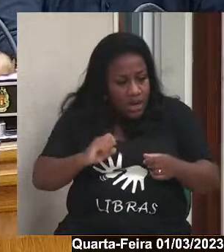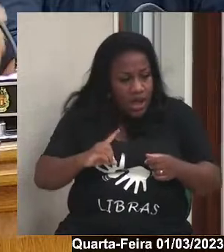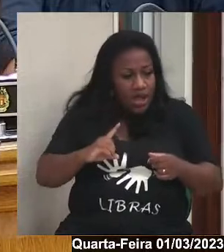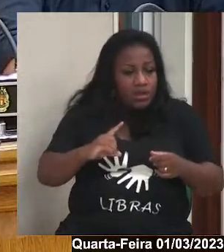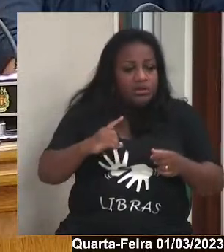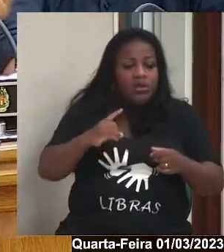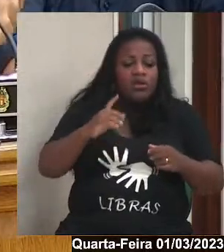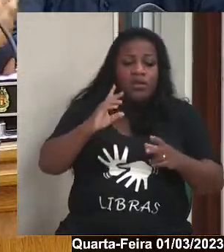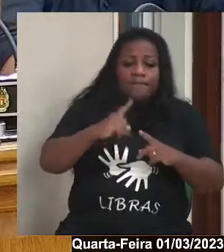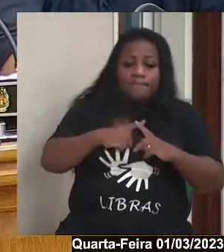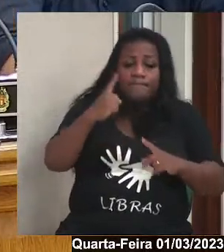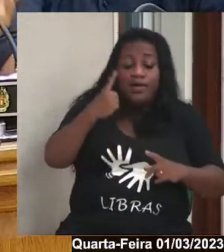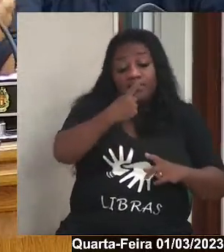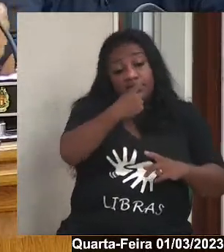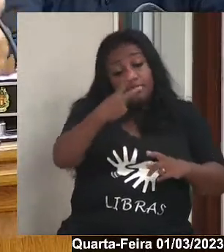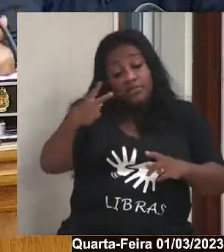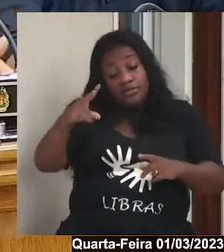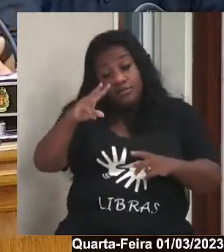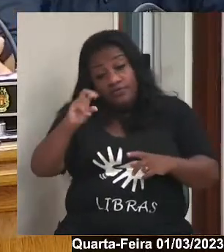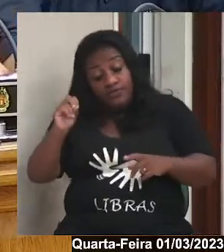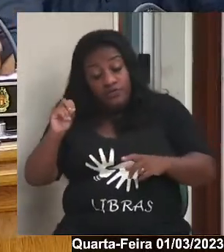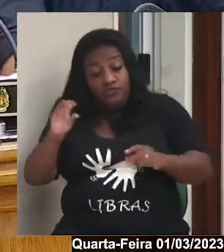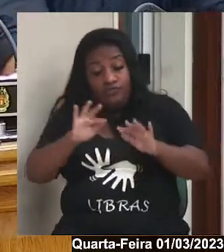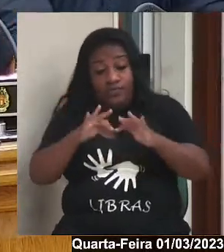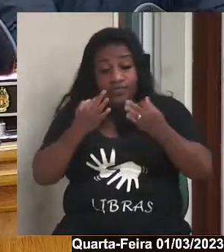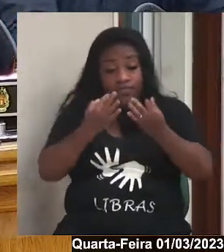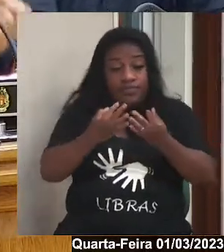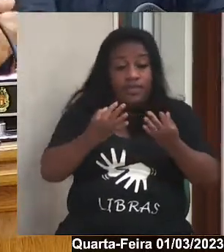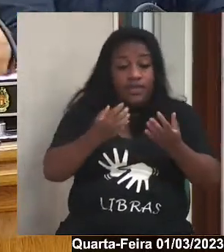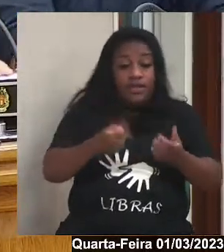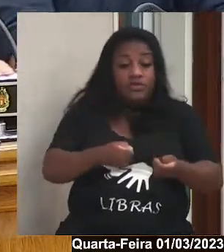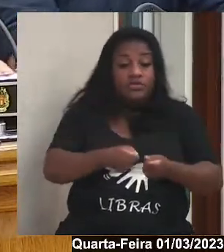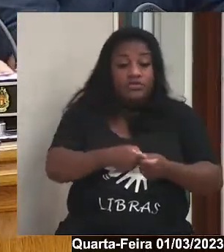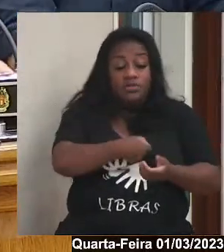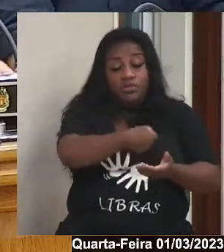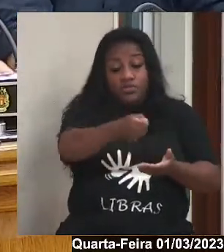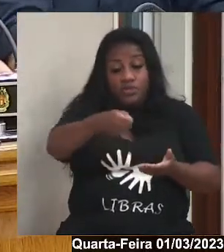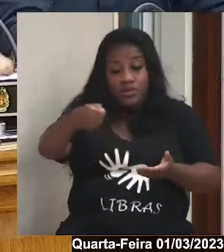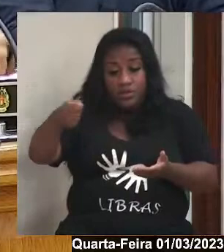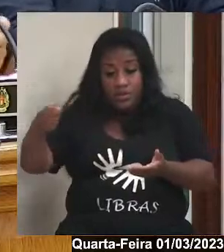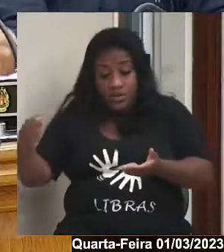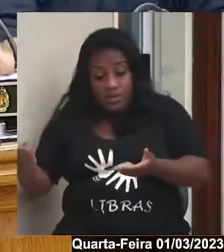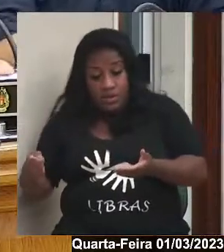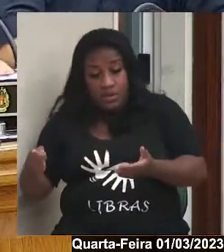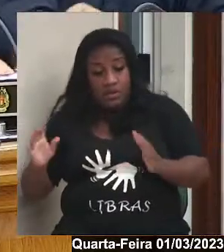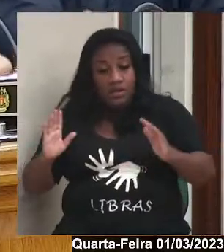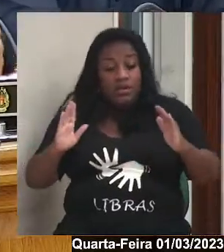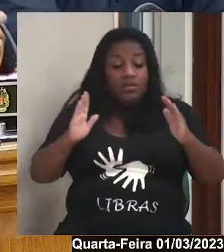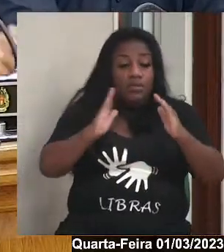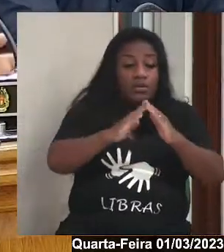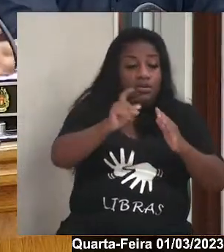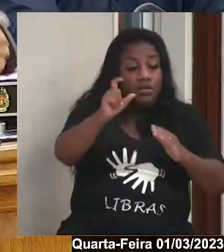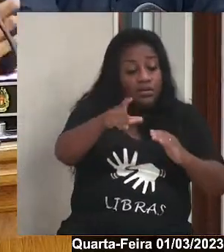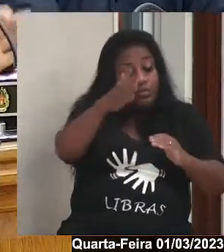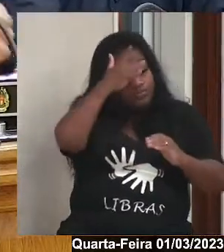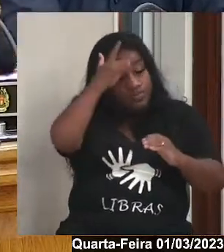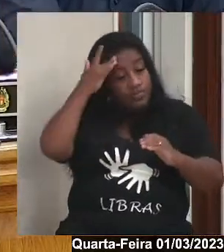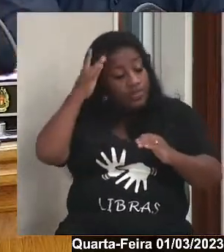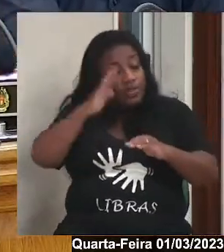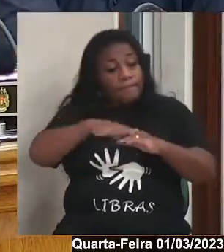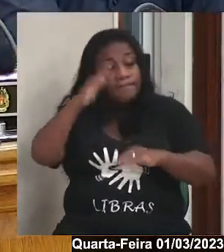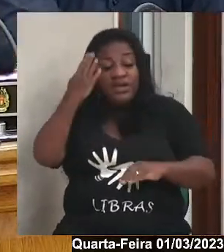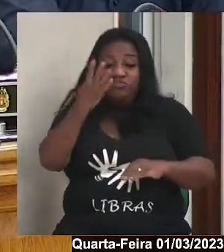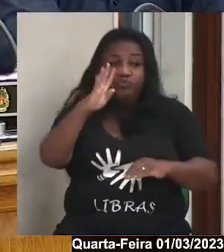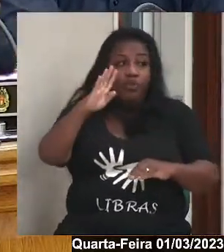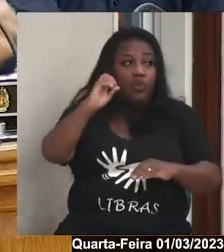e 120 famílias foram contempladas, então está entregando mais, né, nas casas, entregando para os moradores, eles merecem. Há mais